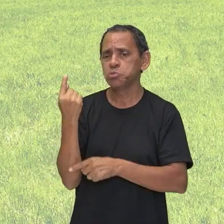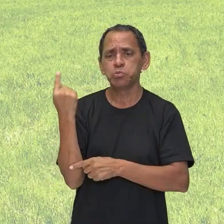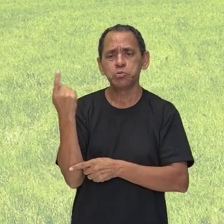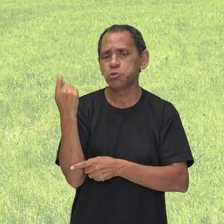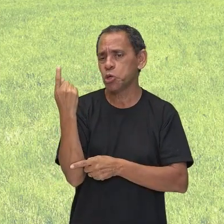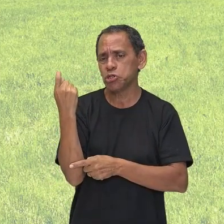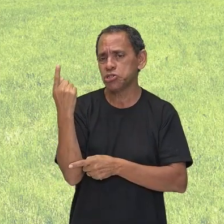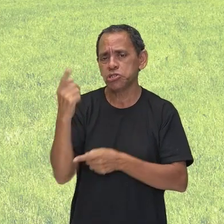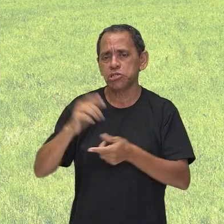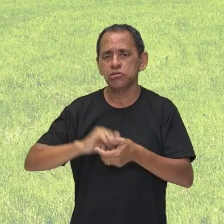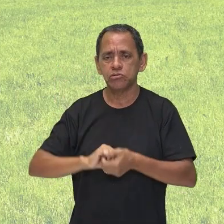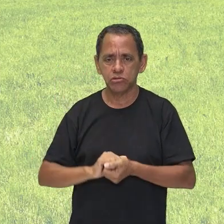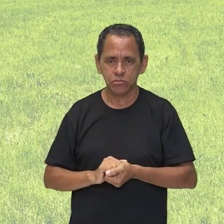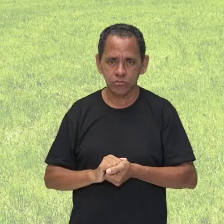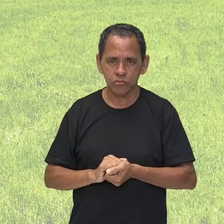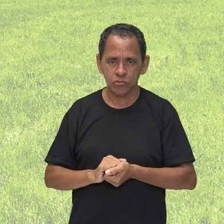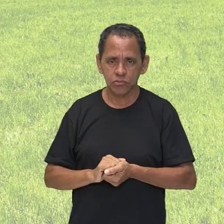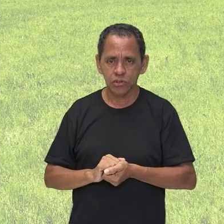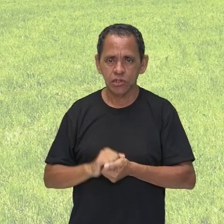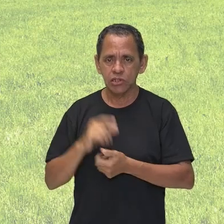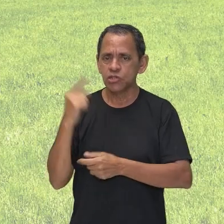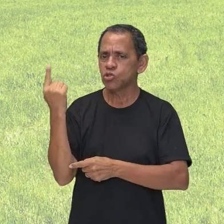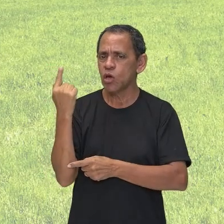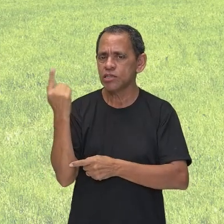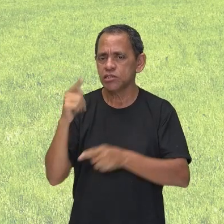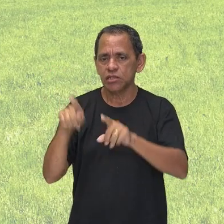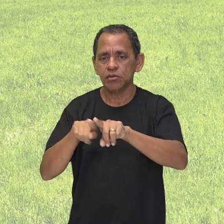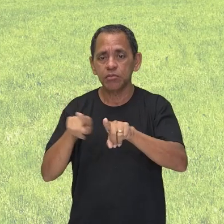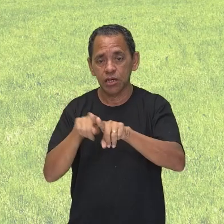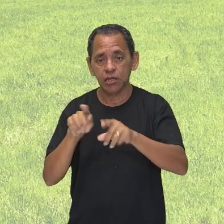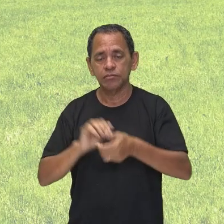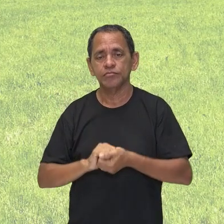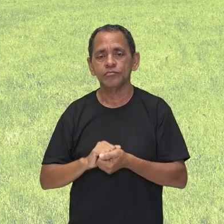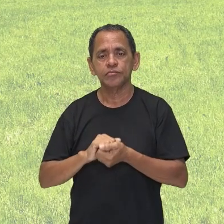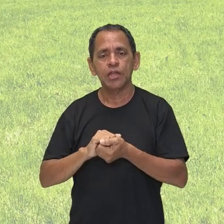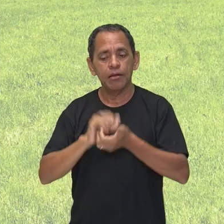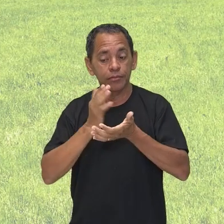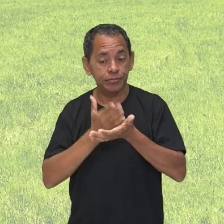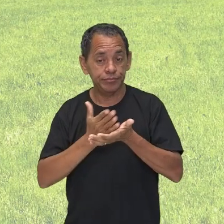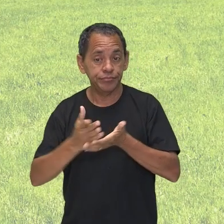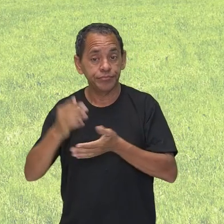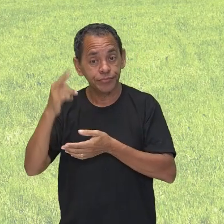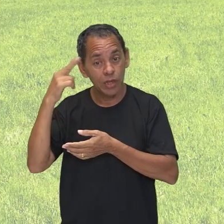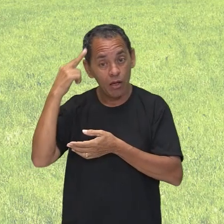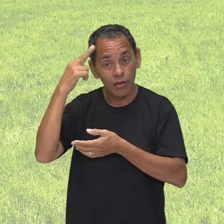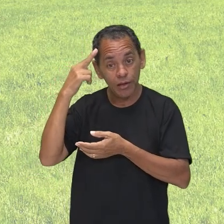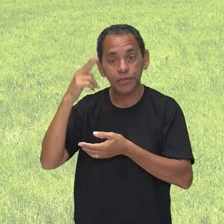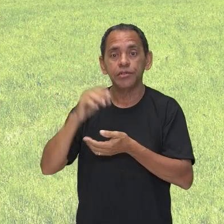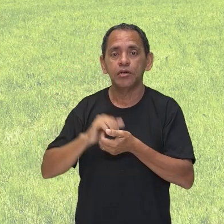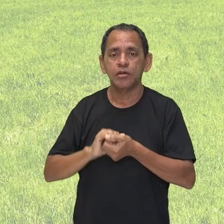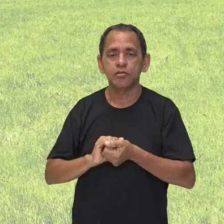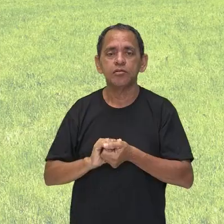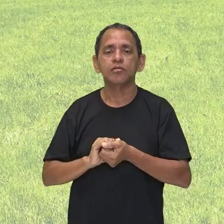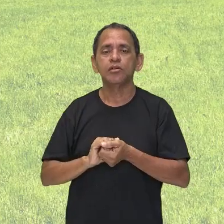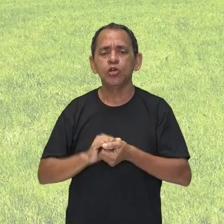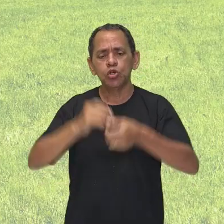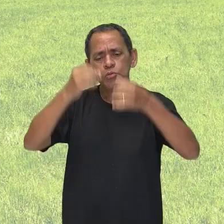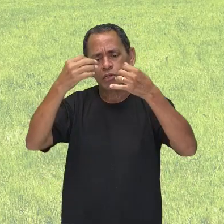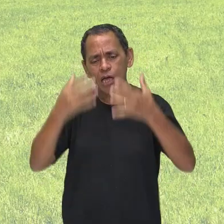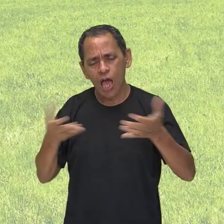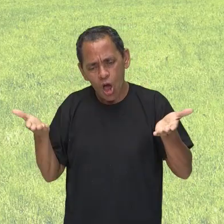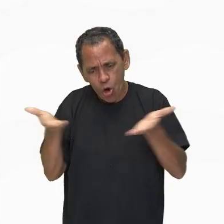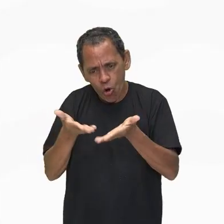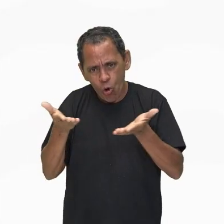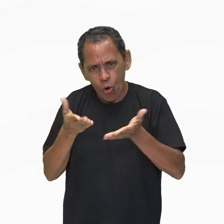a partir da nossa reflexão inicial, nós vamos começar a falar sobre o poder da superação. O que é